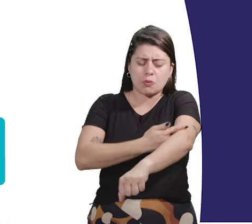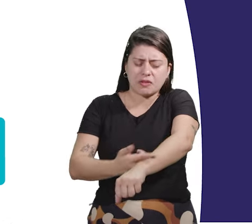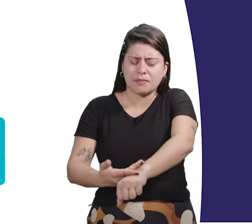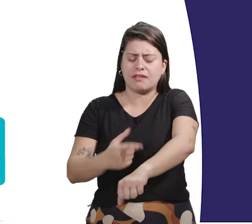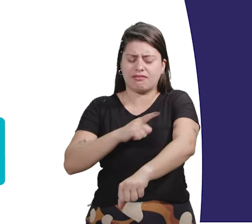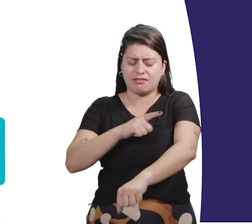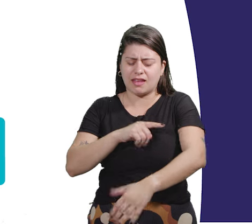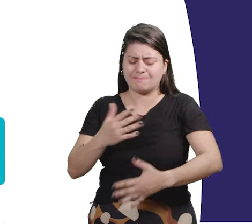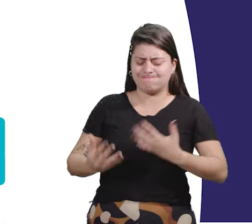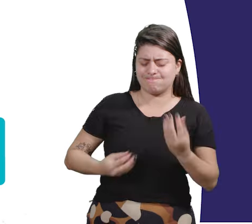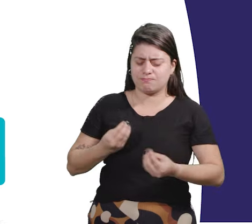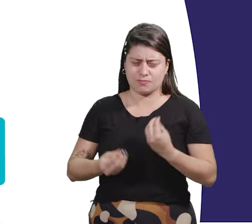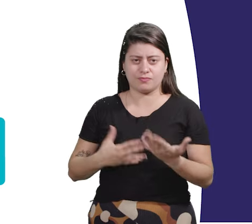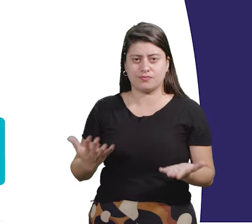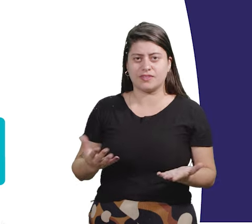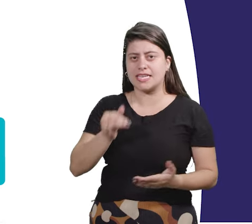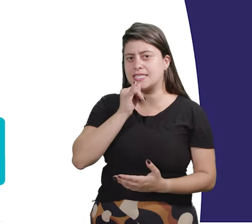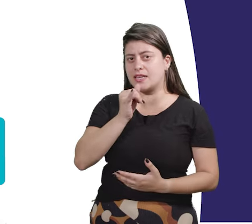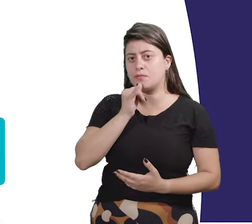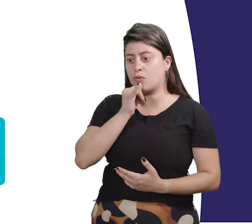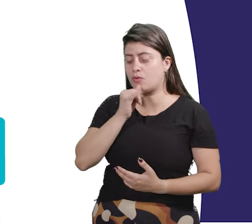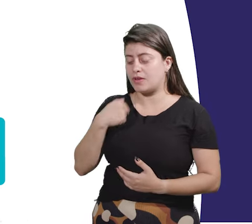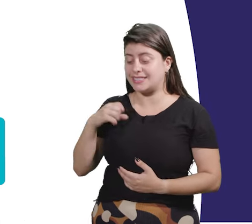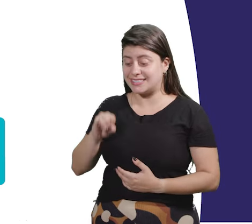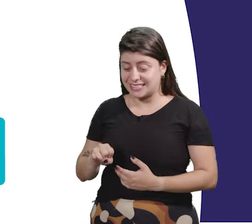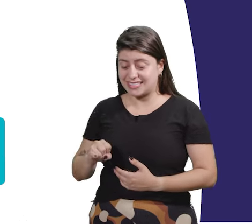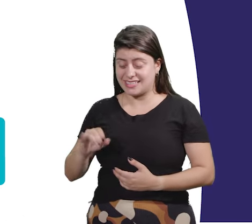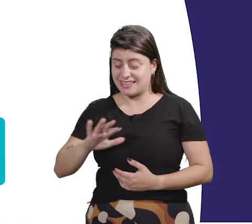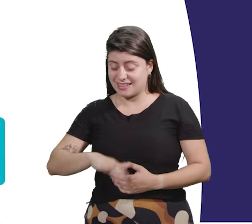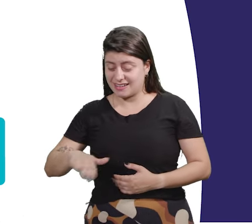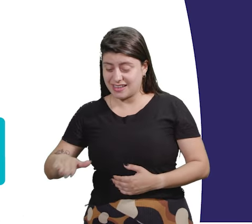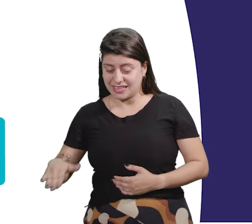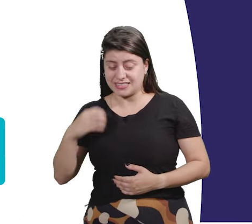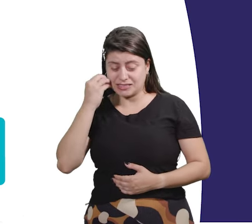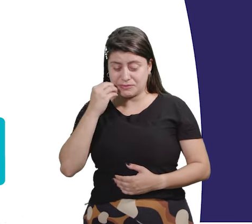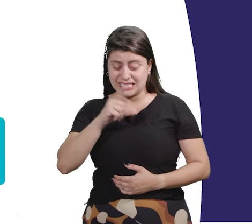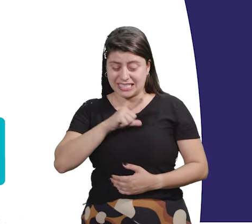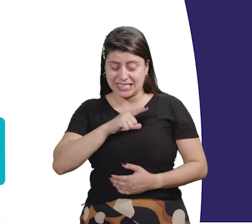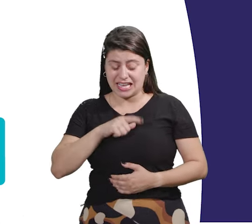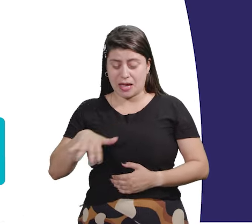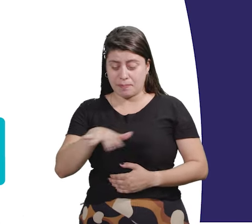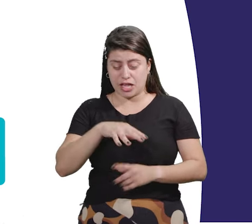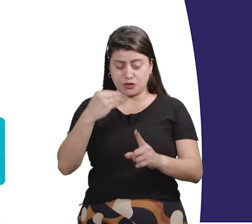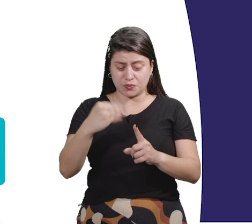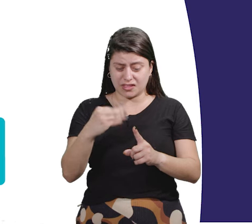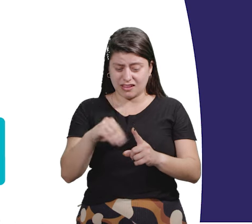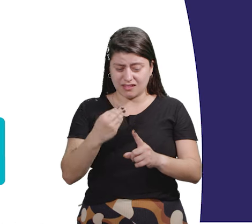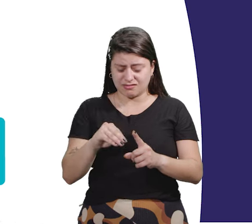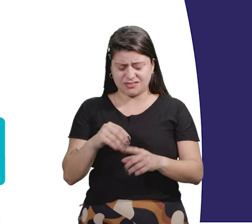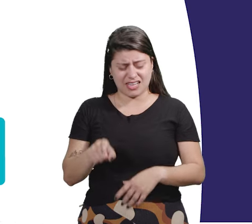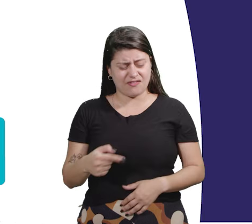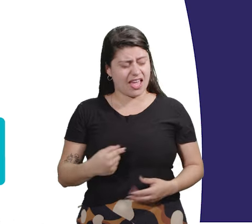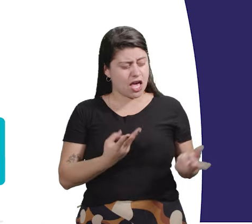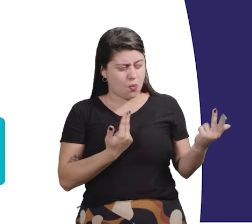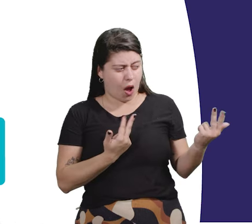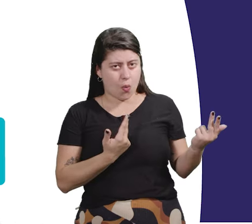crianças a ambientes vulneráveis, não quer dizer que elas vão repetir, né, o tipo de violência que elas receberam, mas